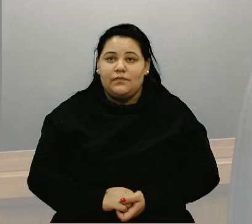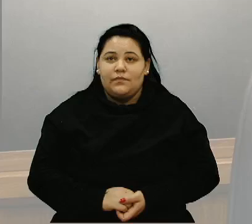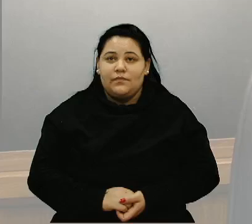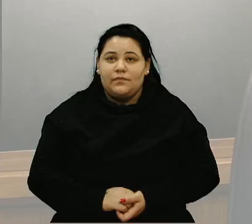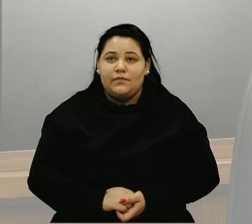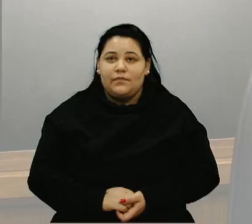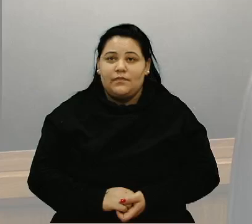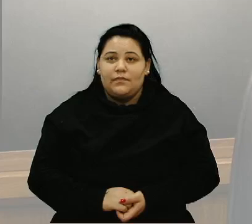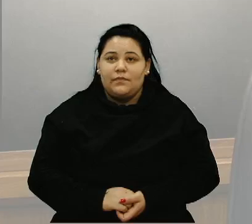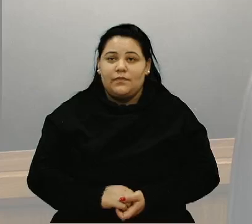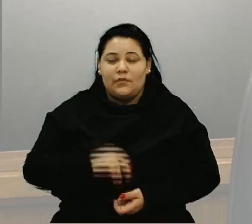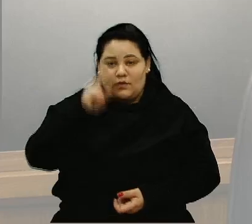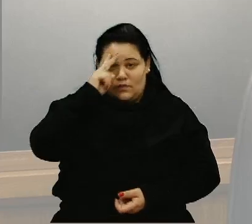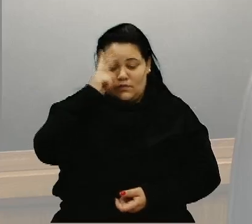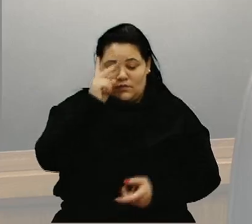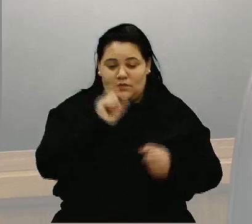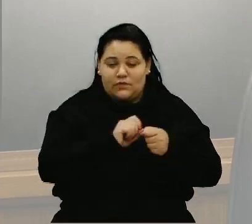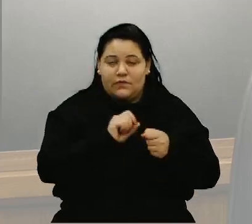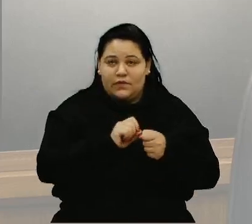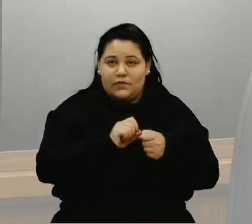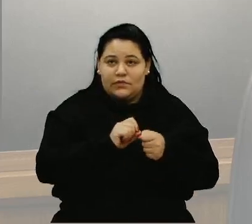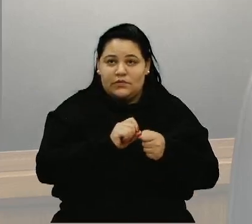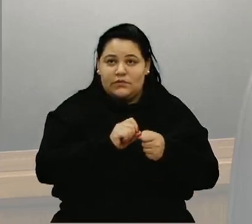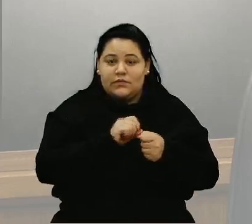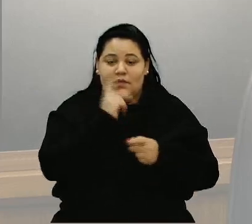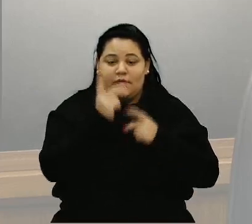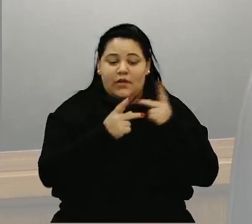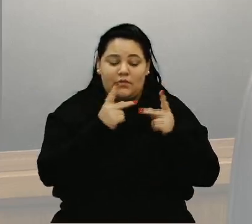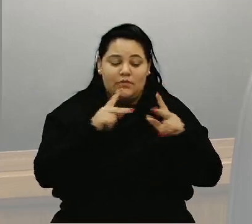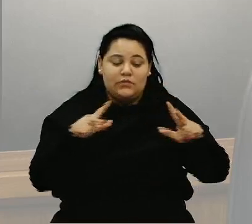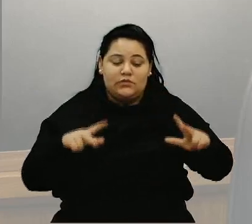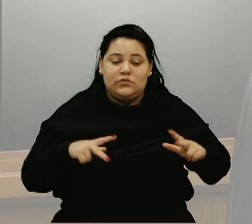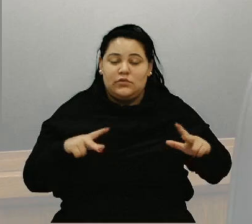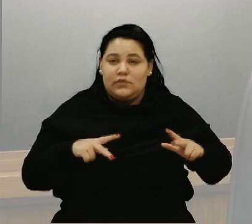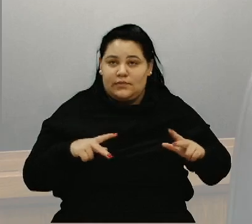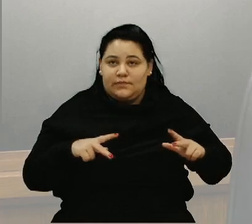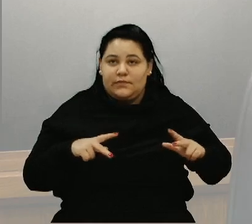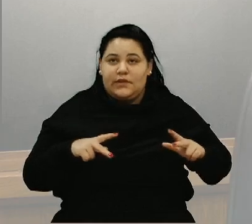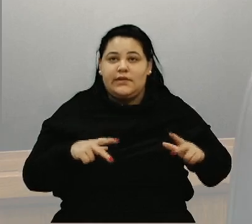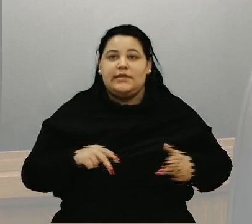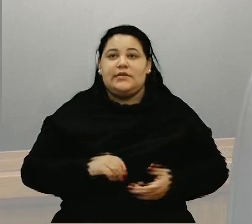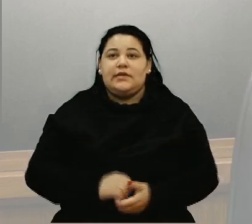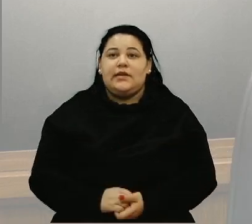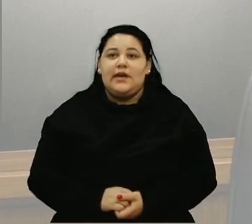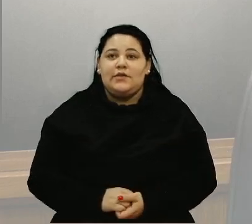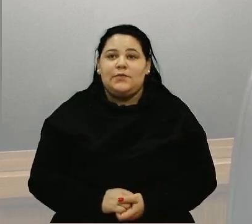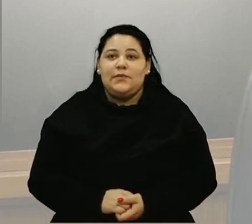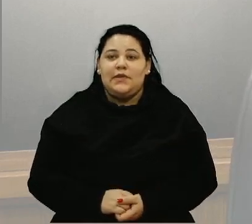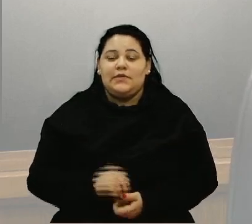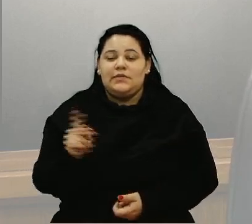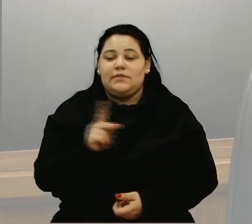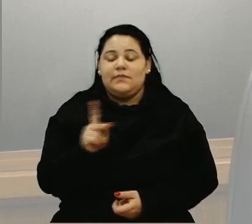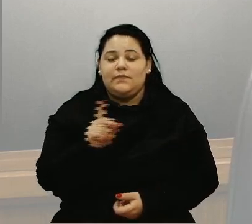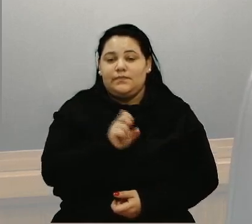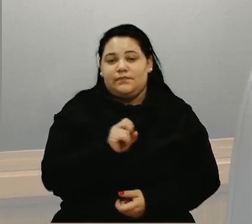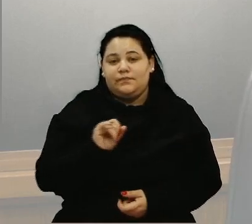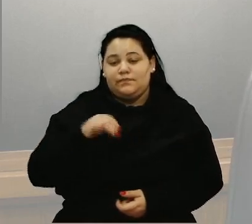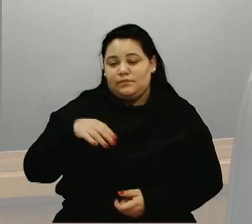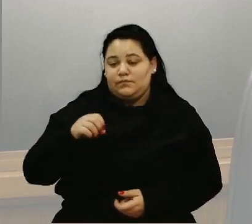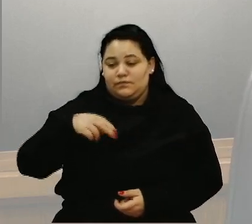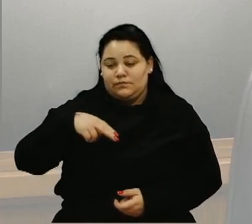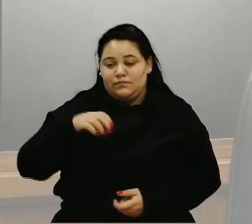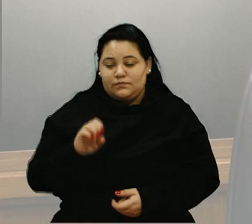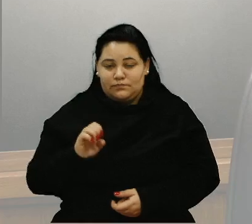depoimento pessoal e que vem ao encontro do que a Simone, né, a professora Simone, que a gente